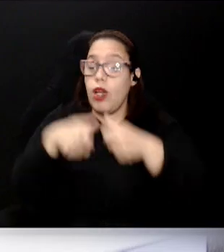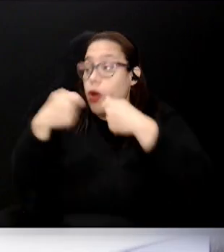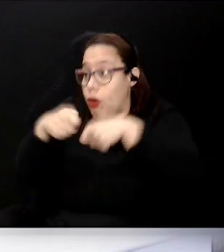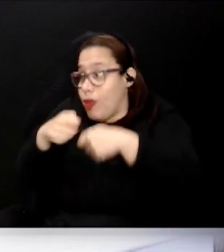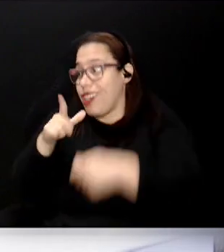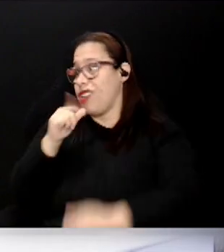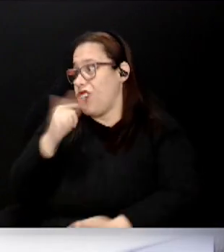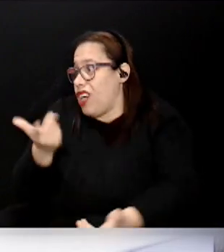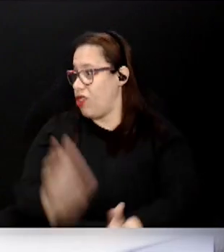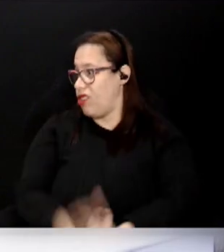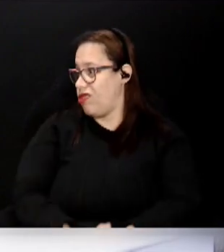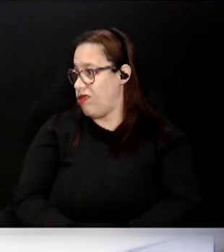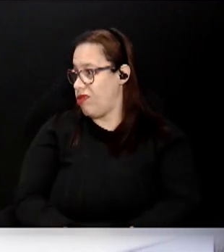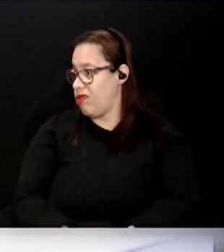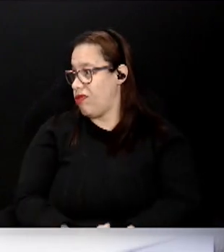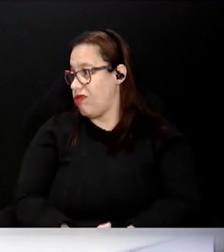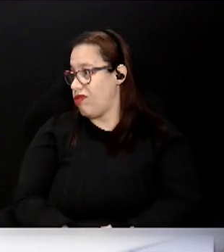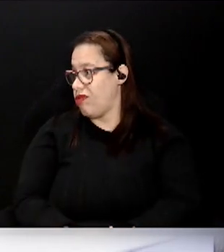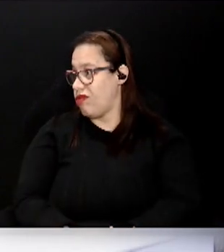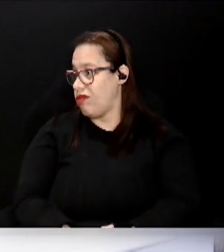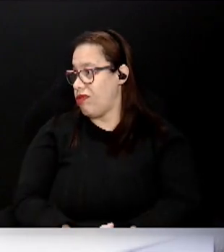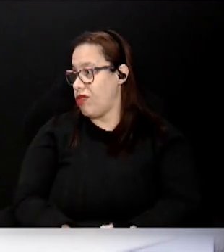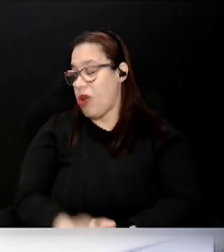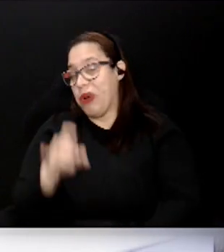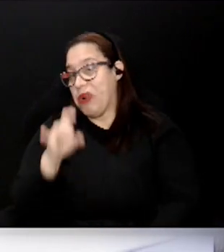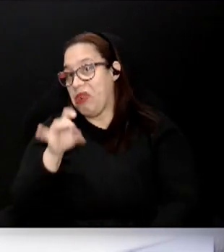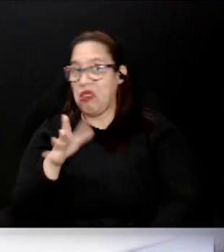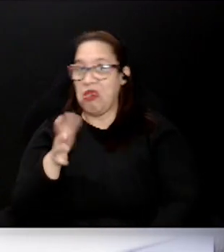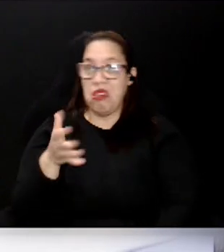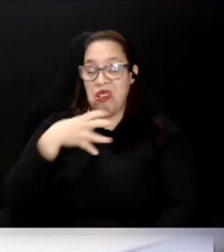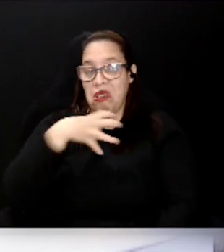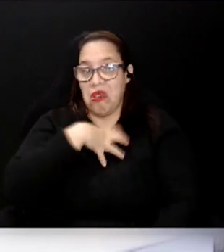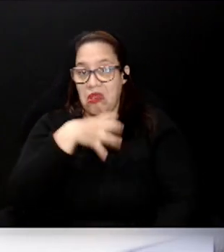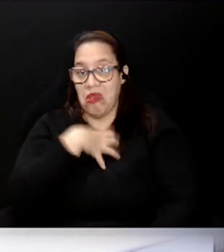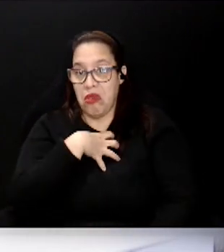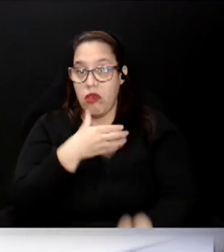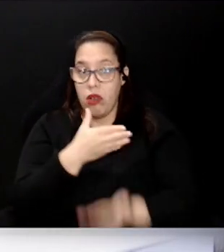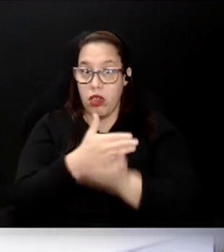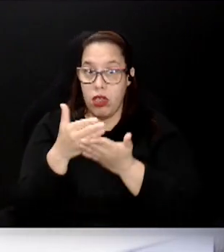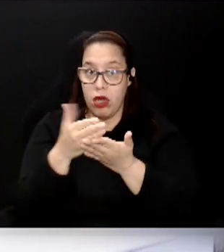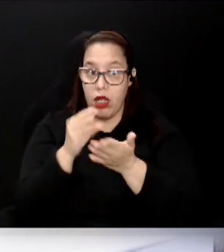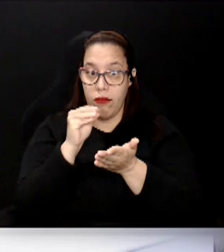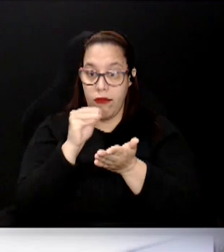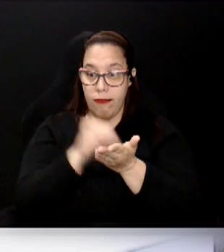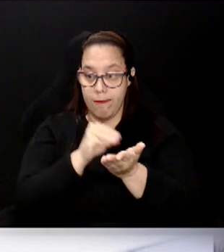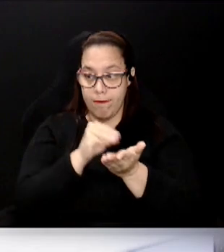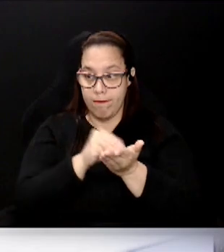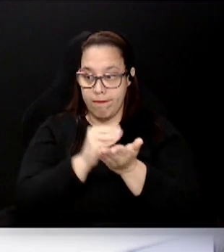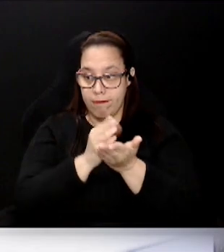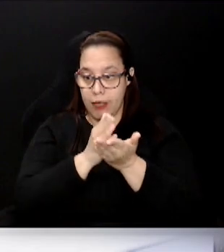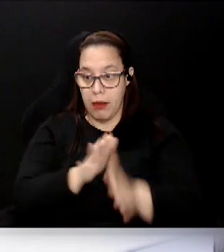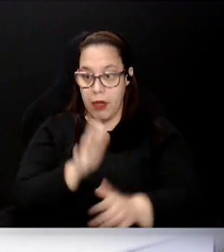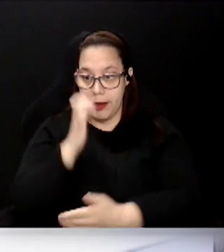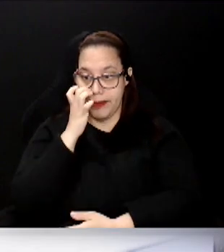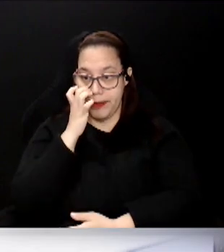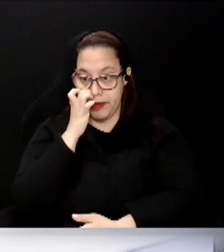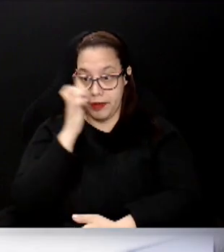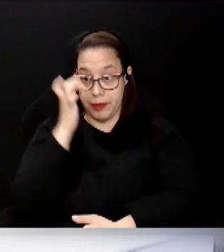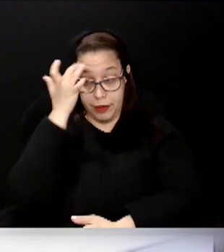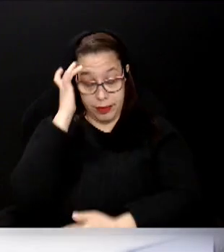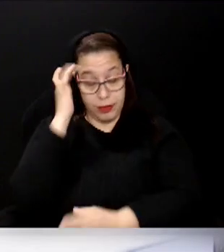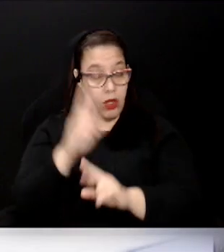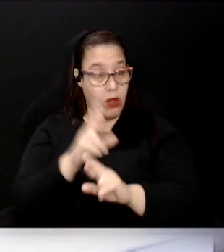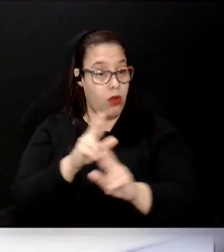É o tipo da coisa que a gente só sente quando começa a faltar. E eu acho que teve vários